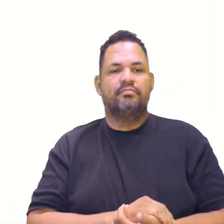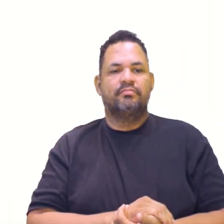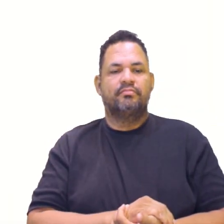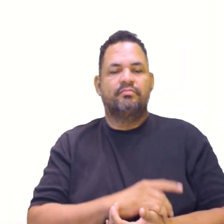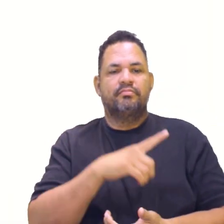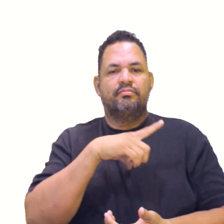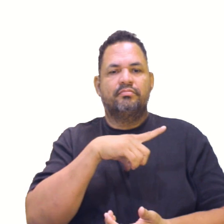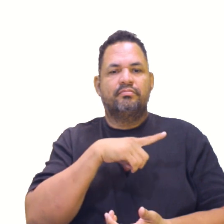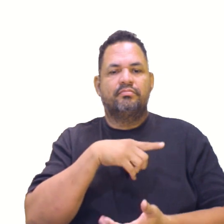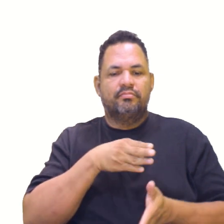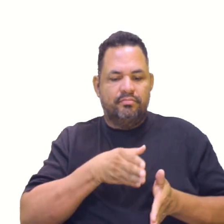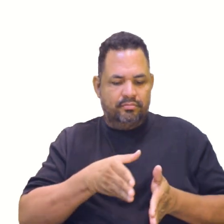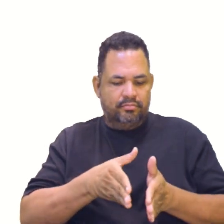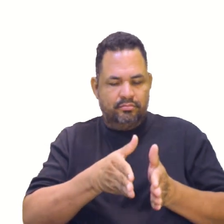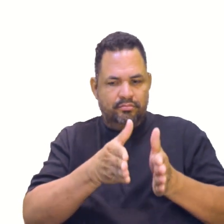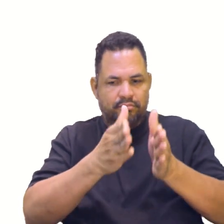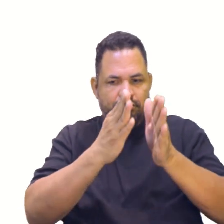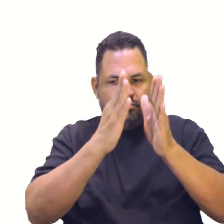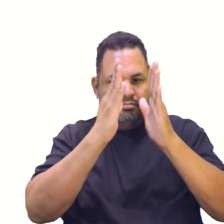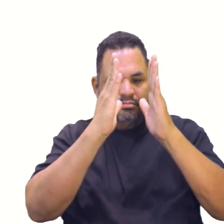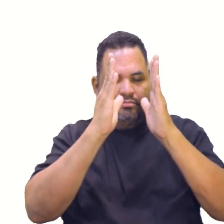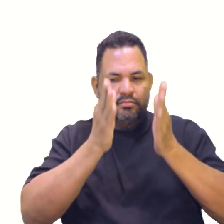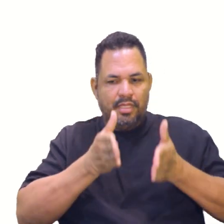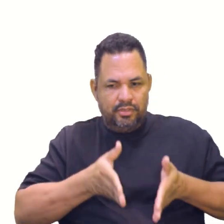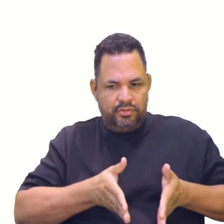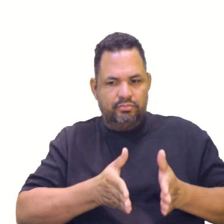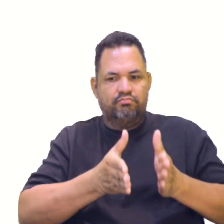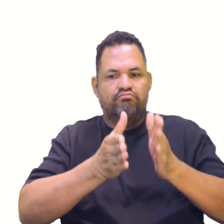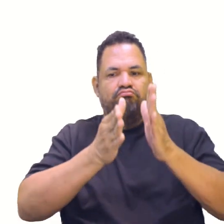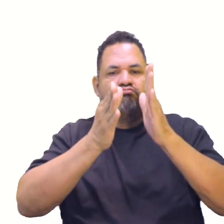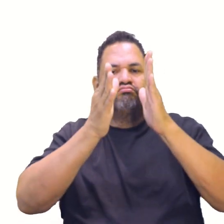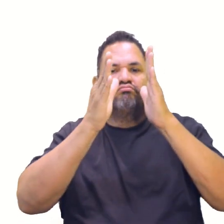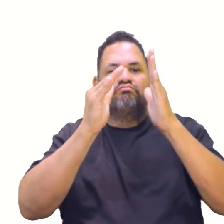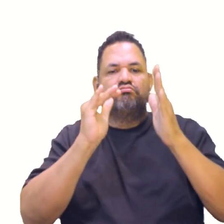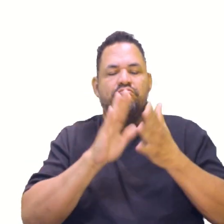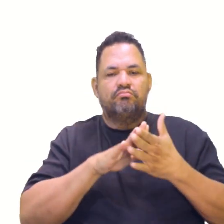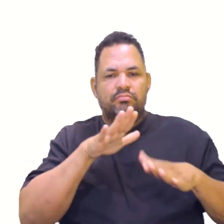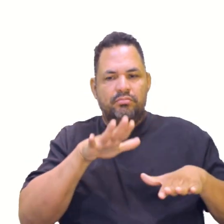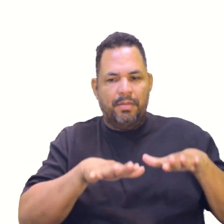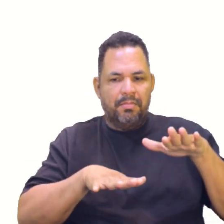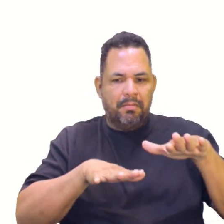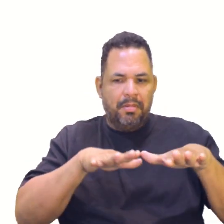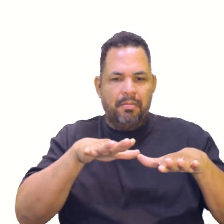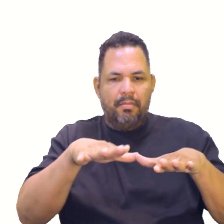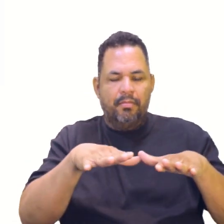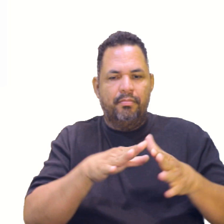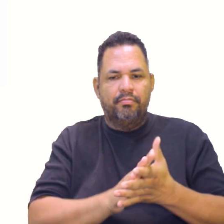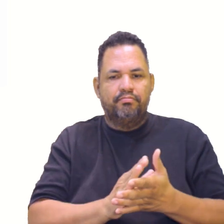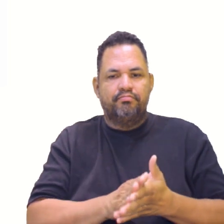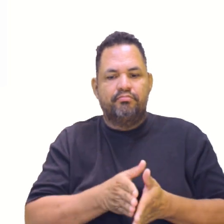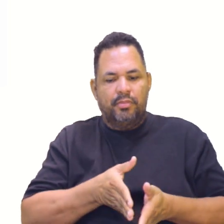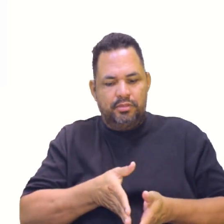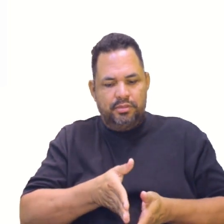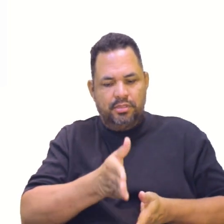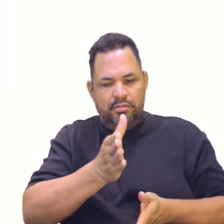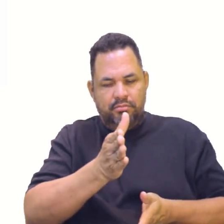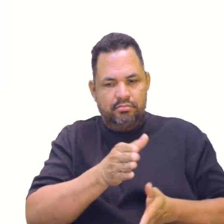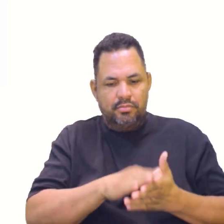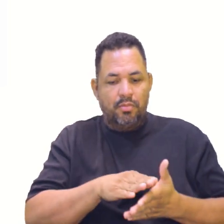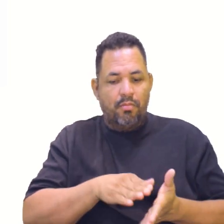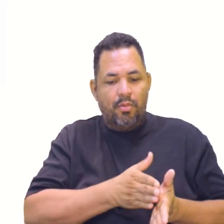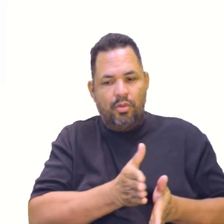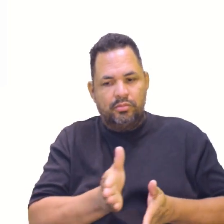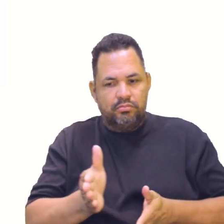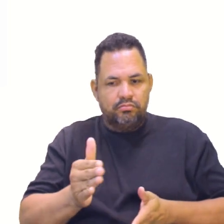Então, existem vários caminhos até se chegar a um destino. Isso é fato, não é? Sim, sim. É verdade, né? A gente pode ir em linha reta ou a gente pode fazer